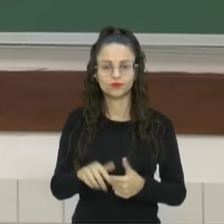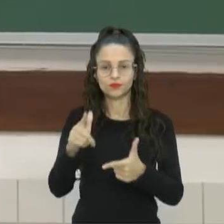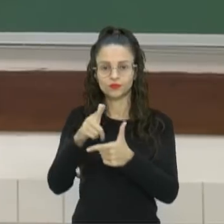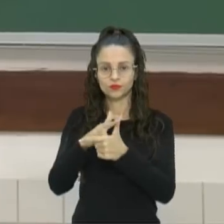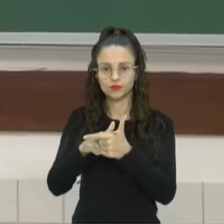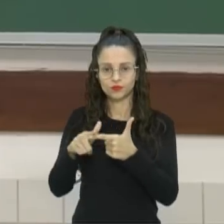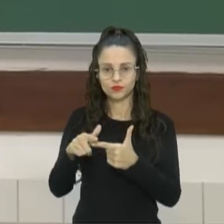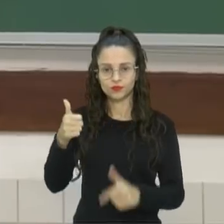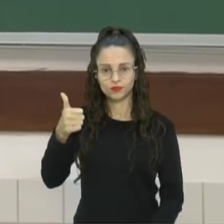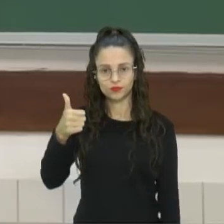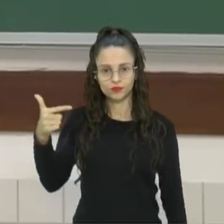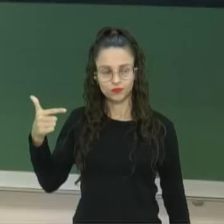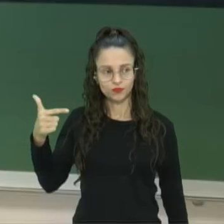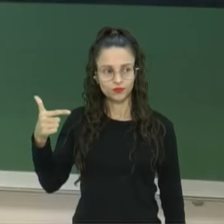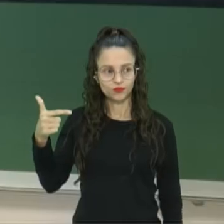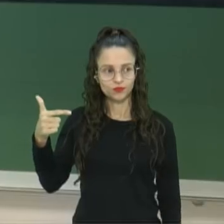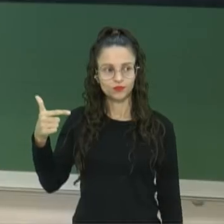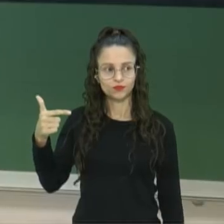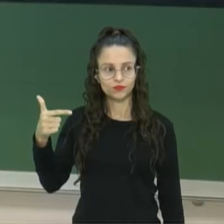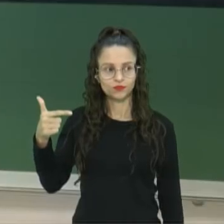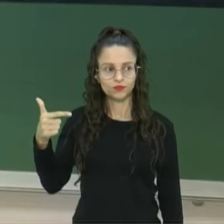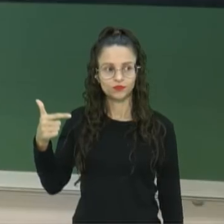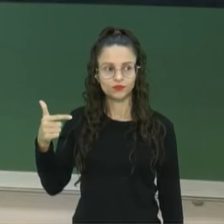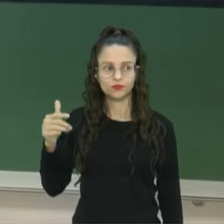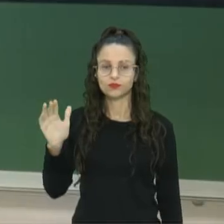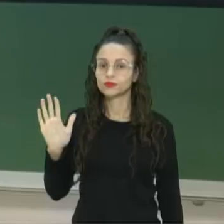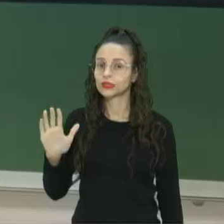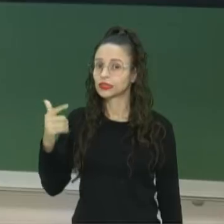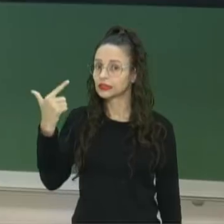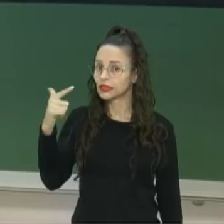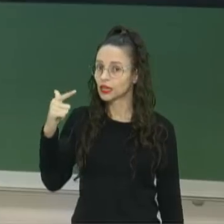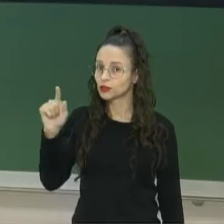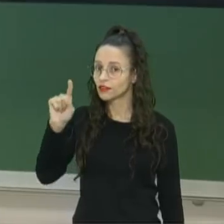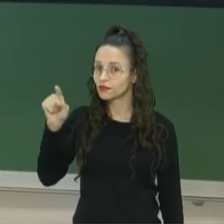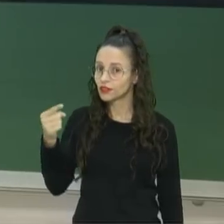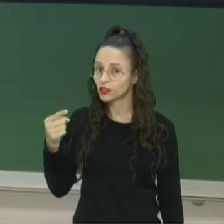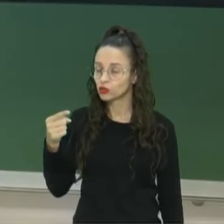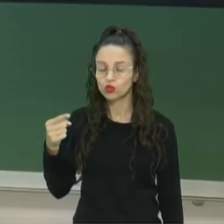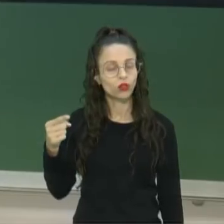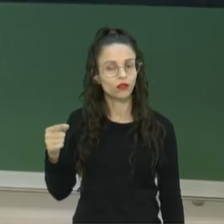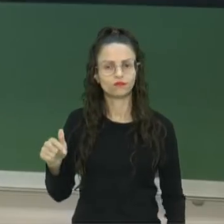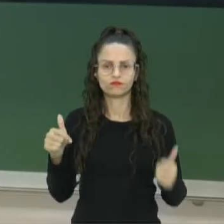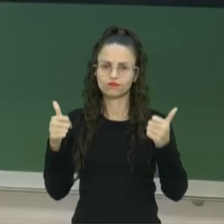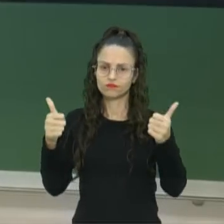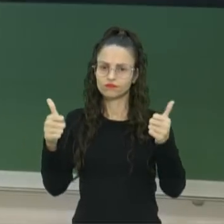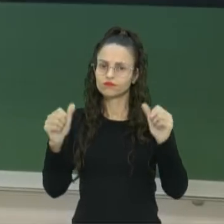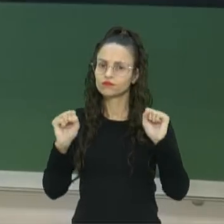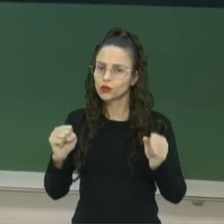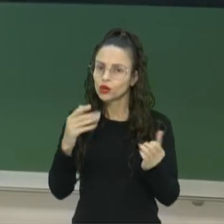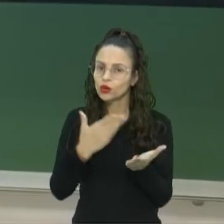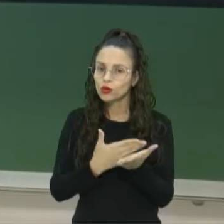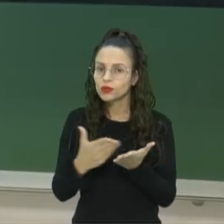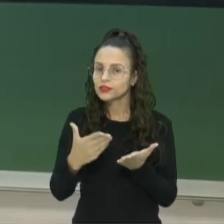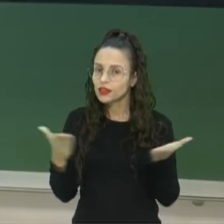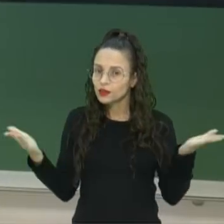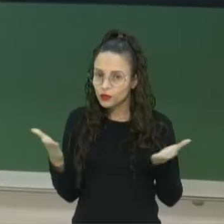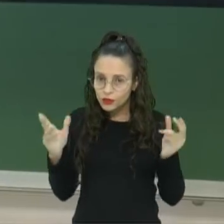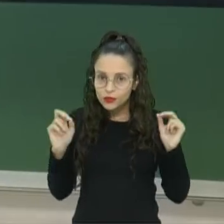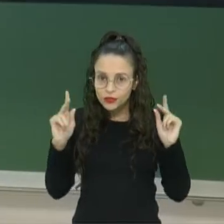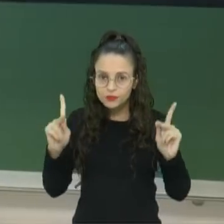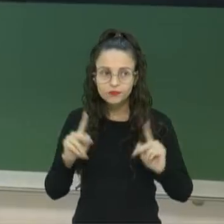dividido por 12. Não tem vírgula. Então, beleza, podemos começar já,